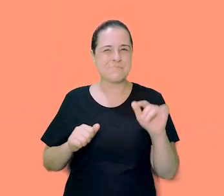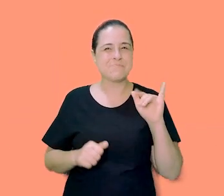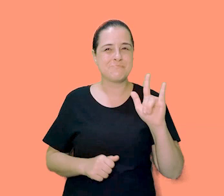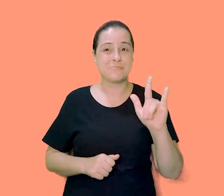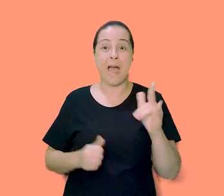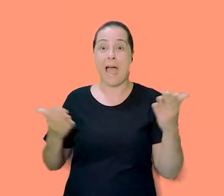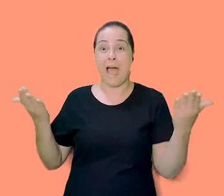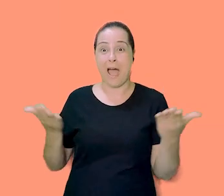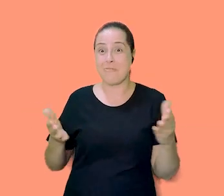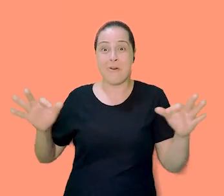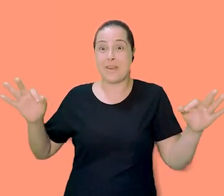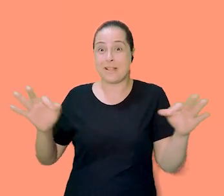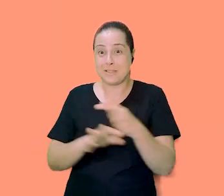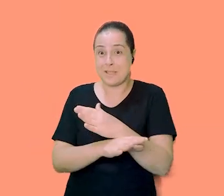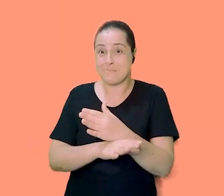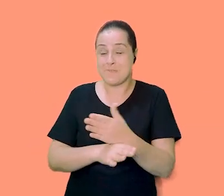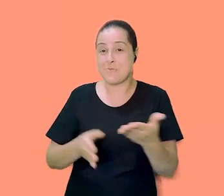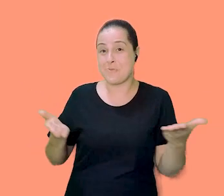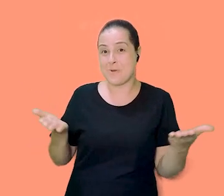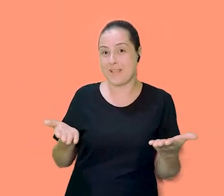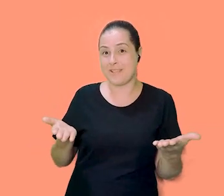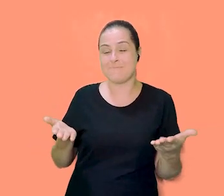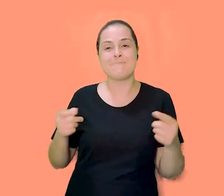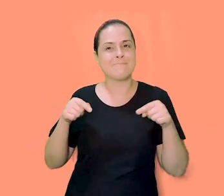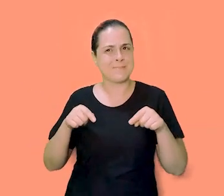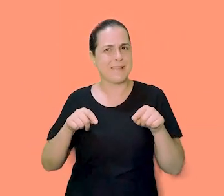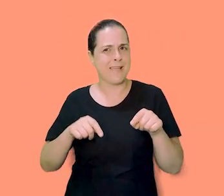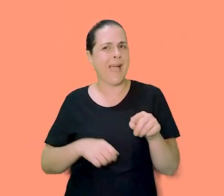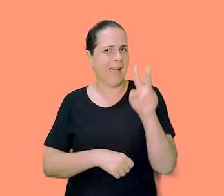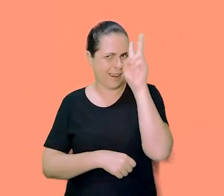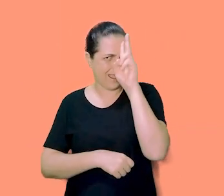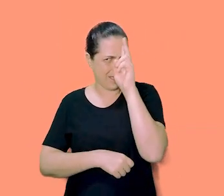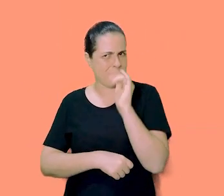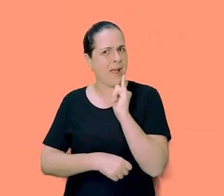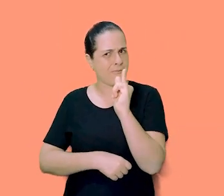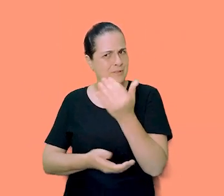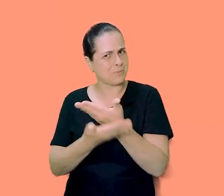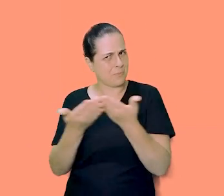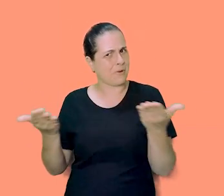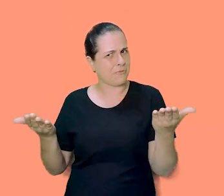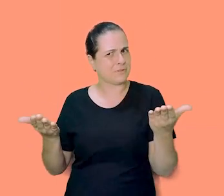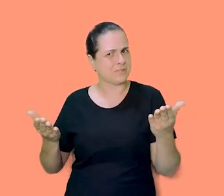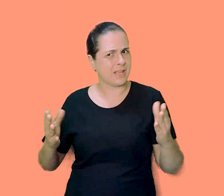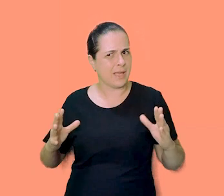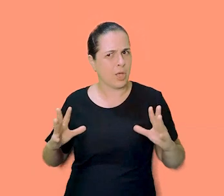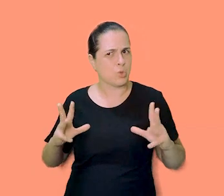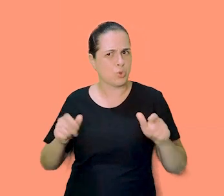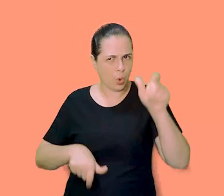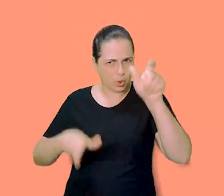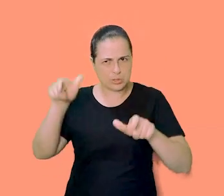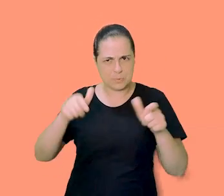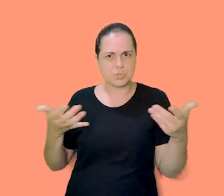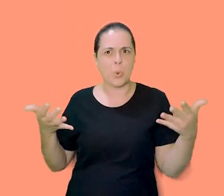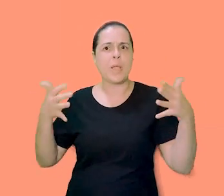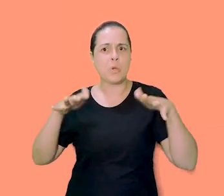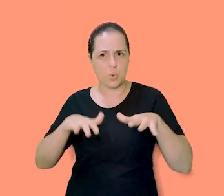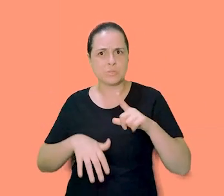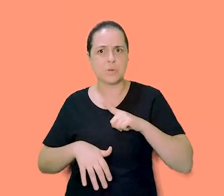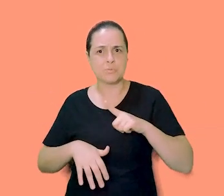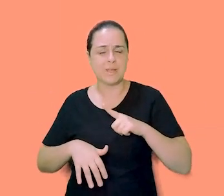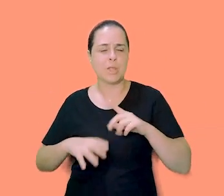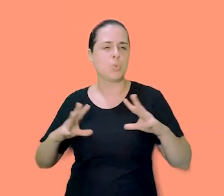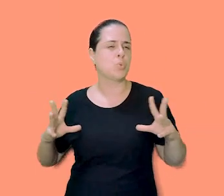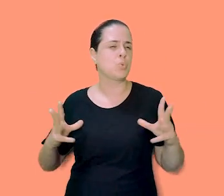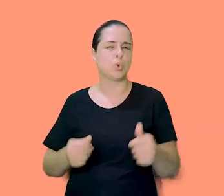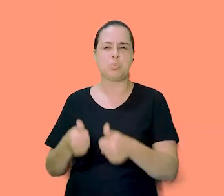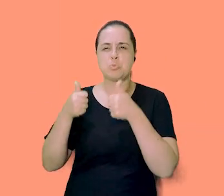isso. É com isso que a gente vai terminar hoje. Lembrar que quando a gente inclui todo mundo se beneficia. E que piada não tem nada a